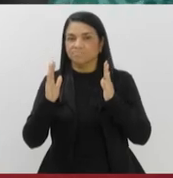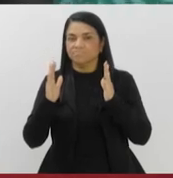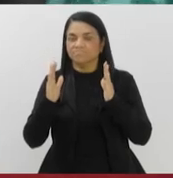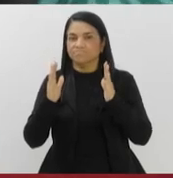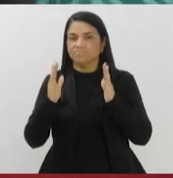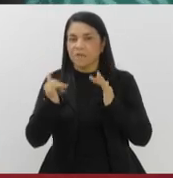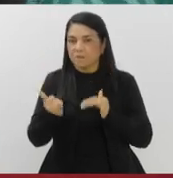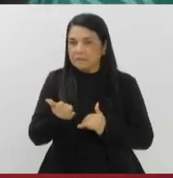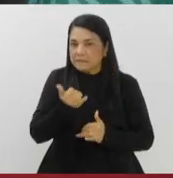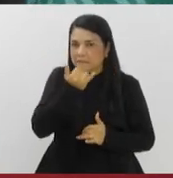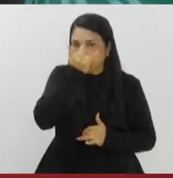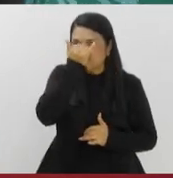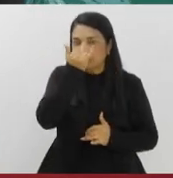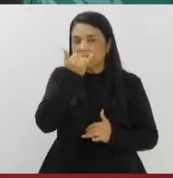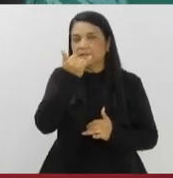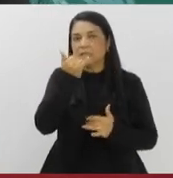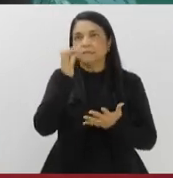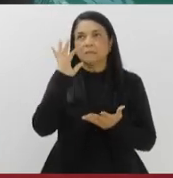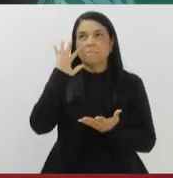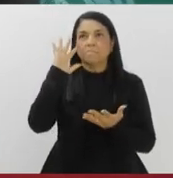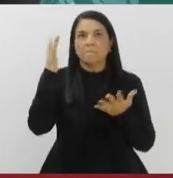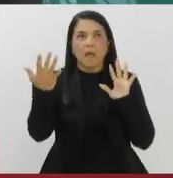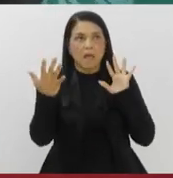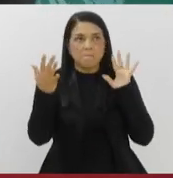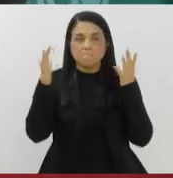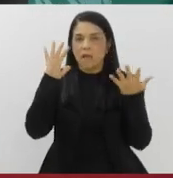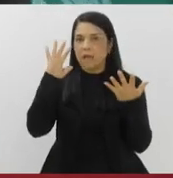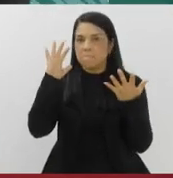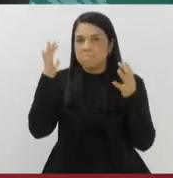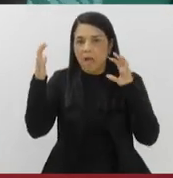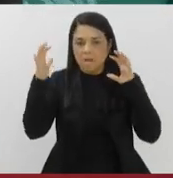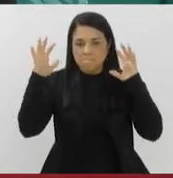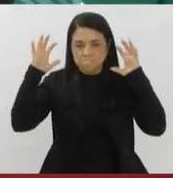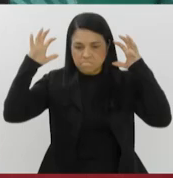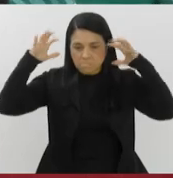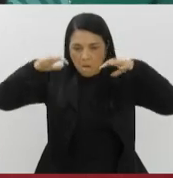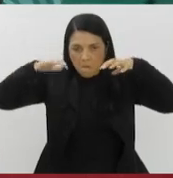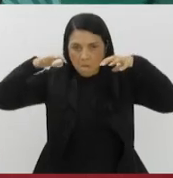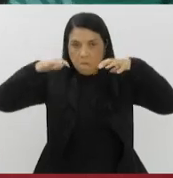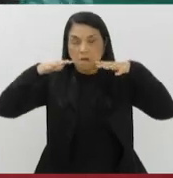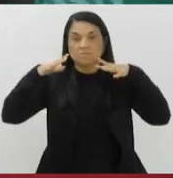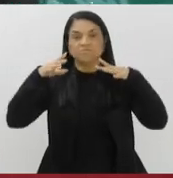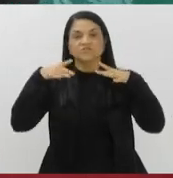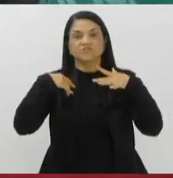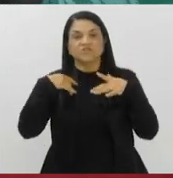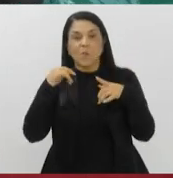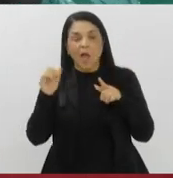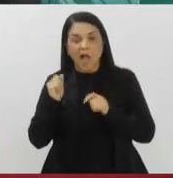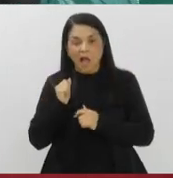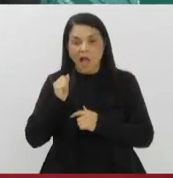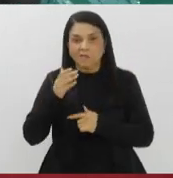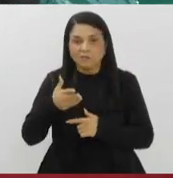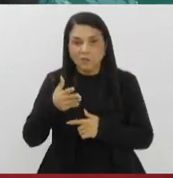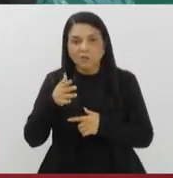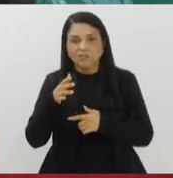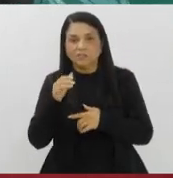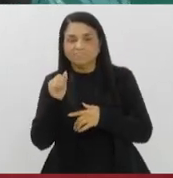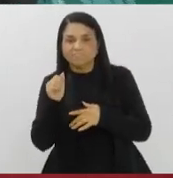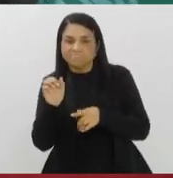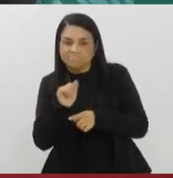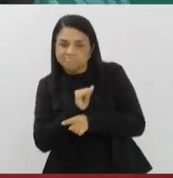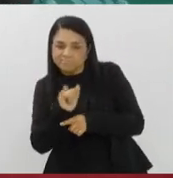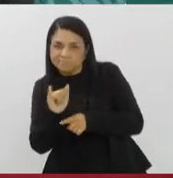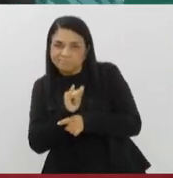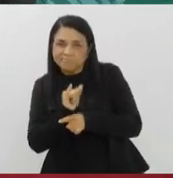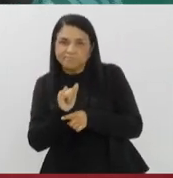né, uma catástrofe ambiental. Então, a gente só vê ações paliativas. E foram, vocês viram na pandemia,